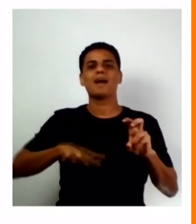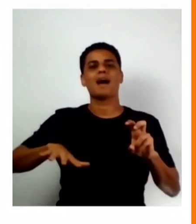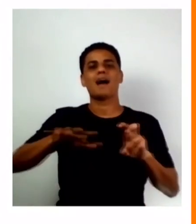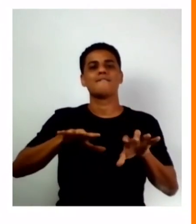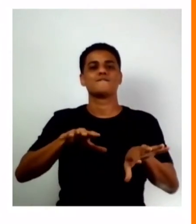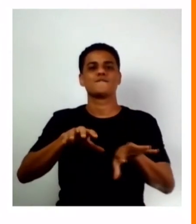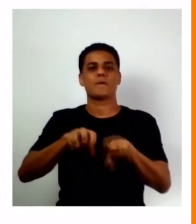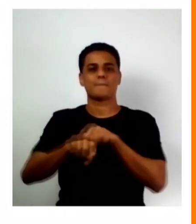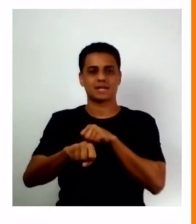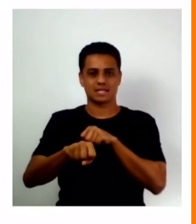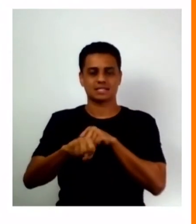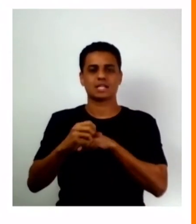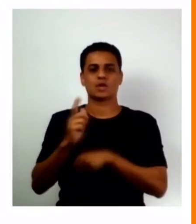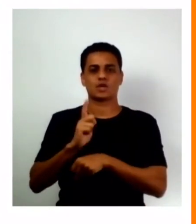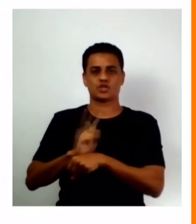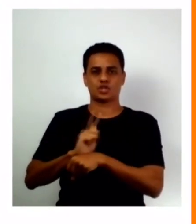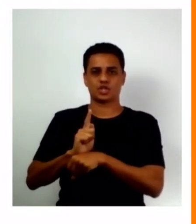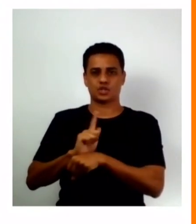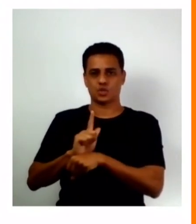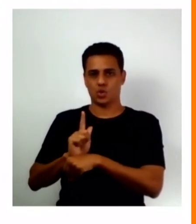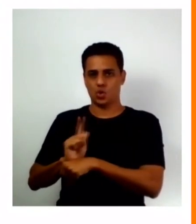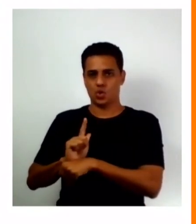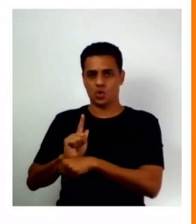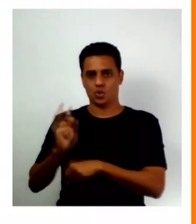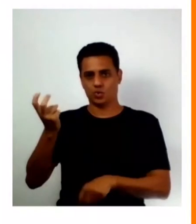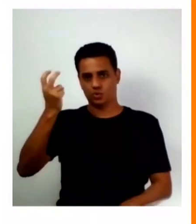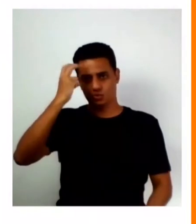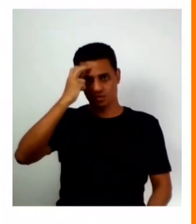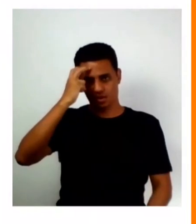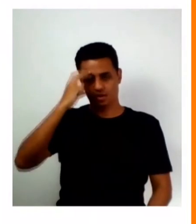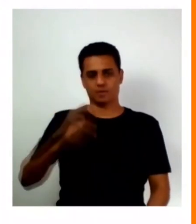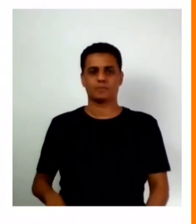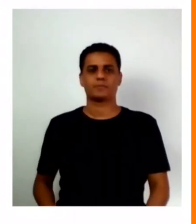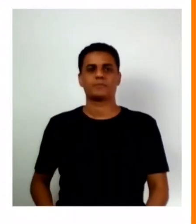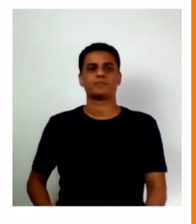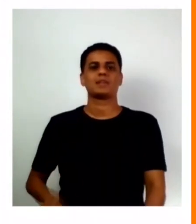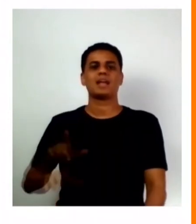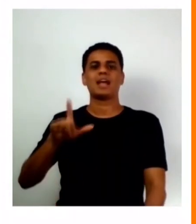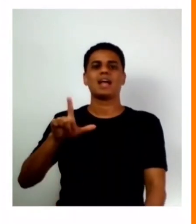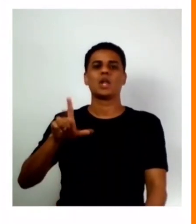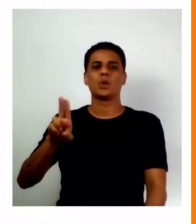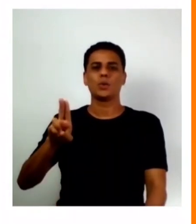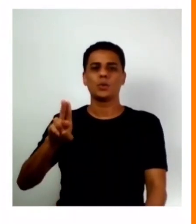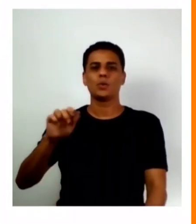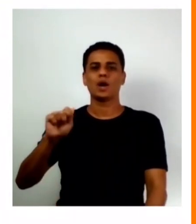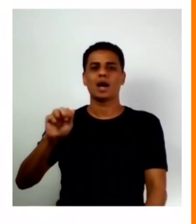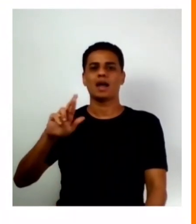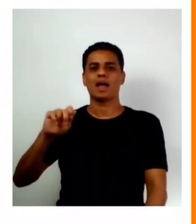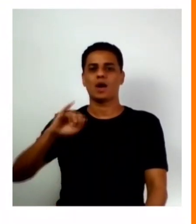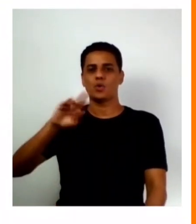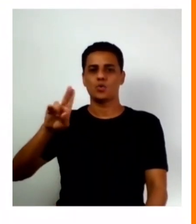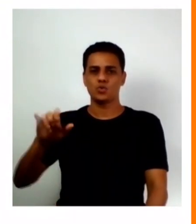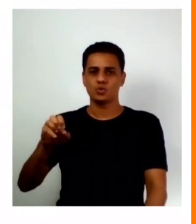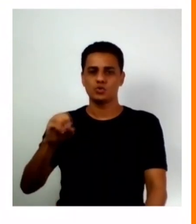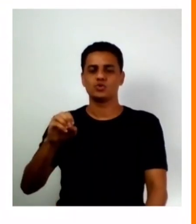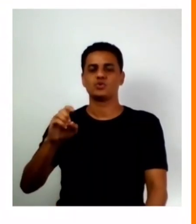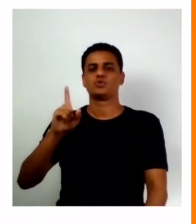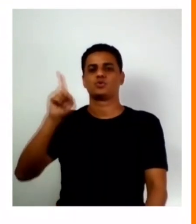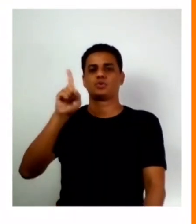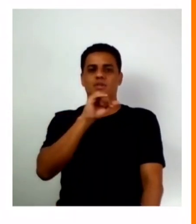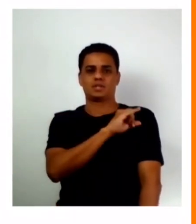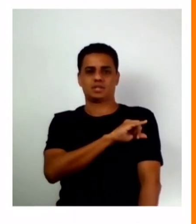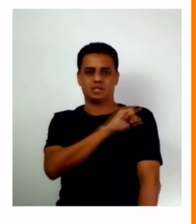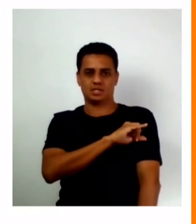para gestores culturais. A Lu Araújo do Rio de Janeiro que envia essa pergunta. Ela